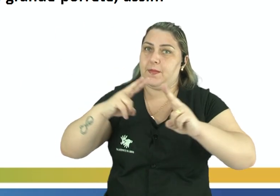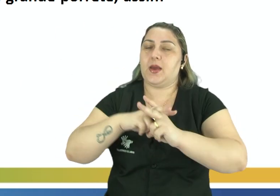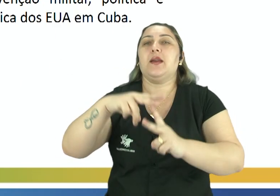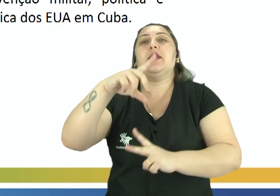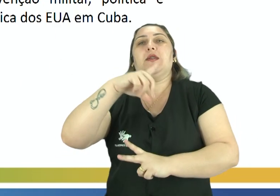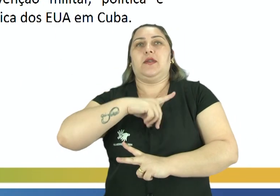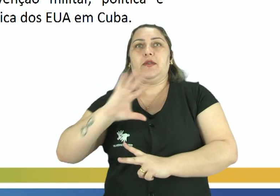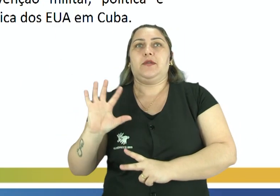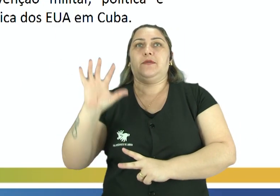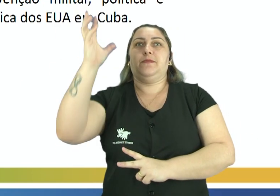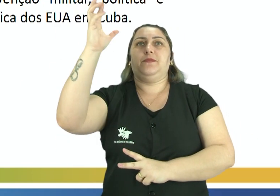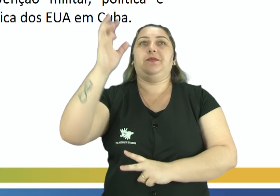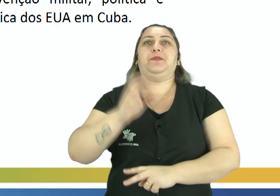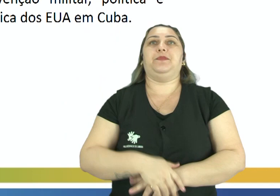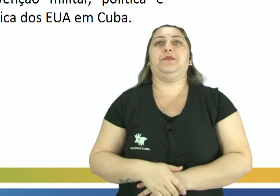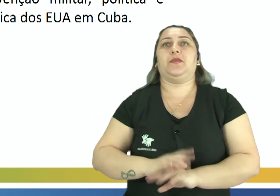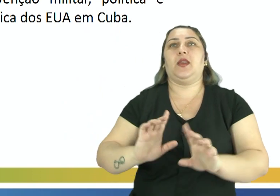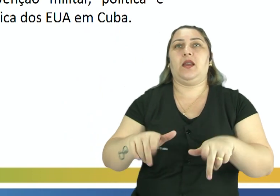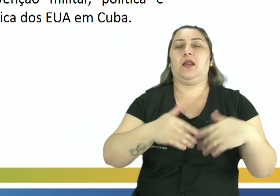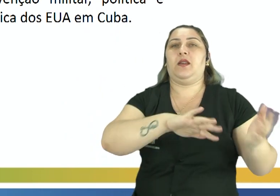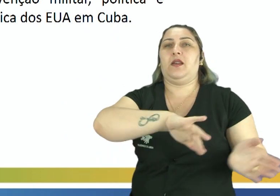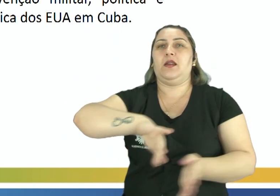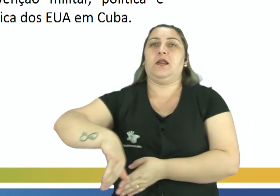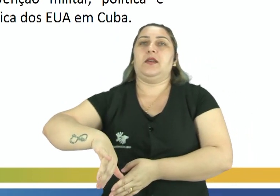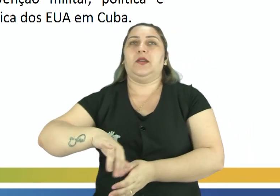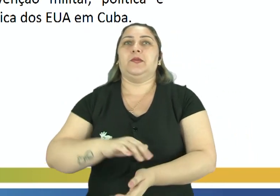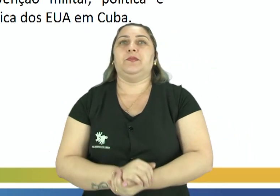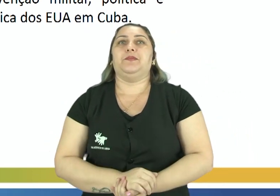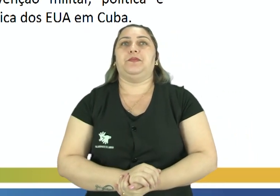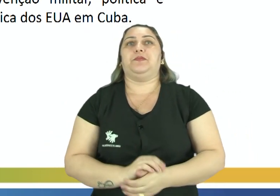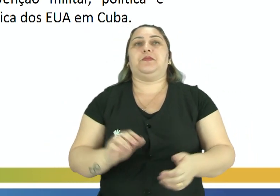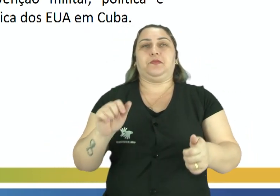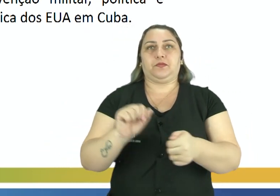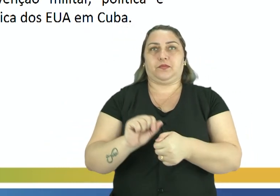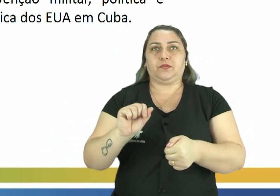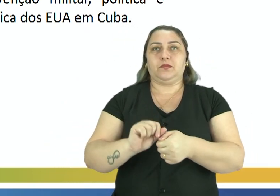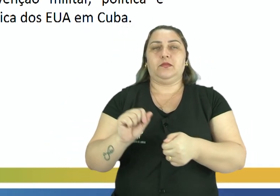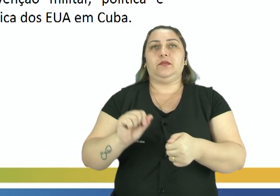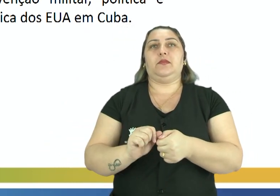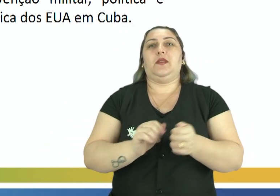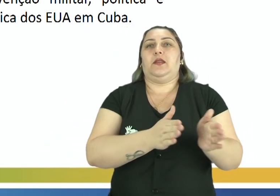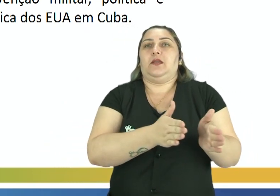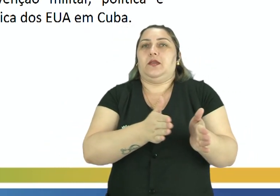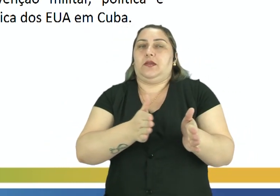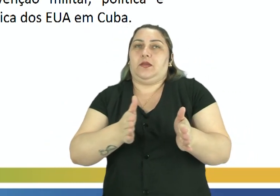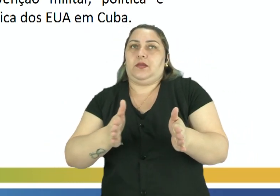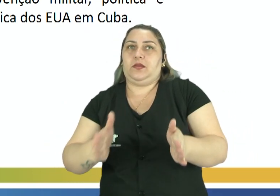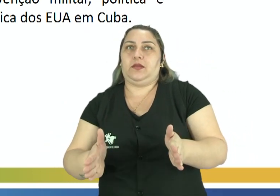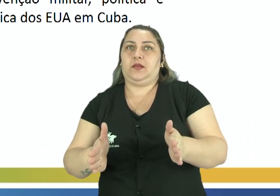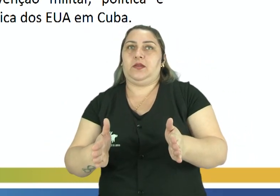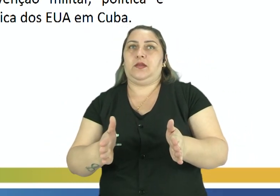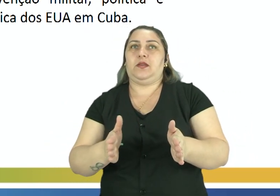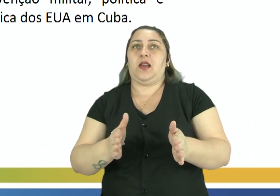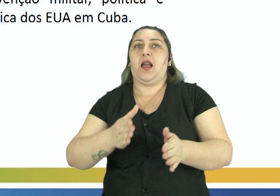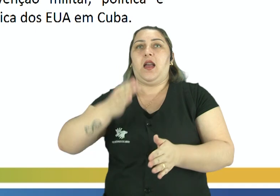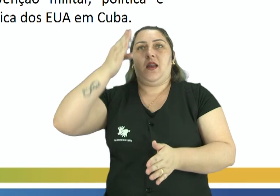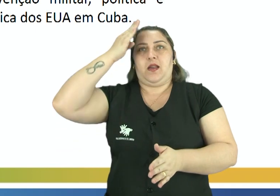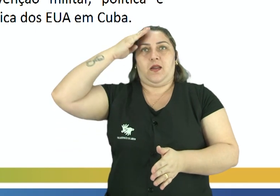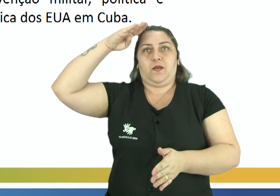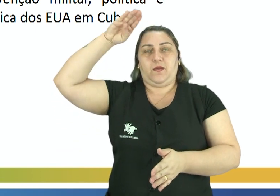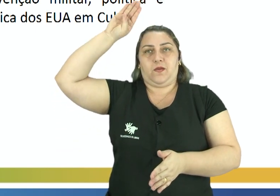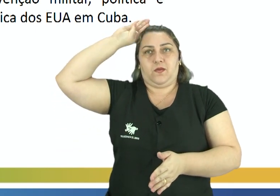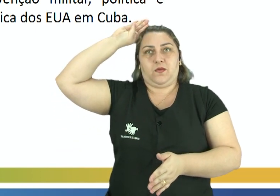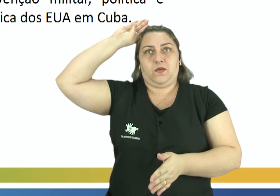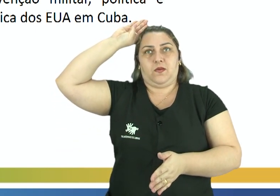alternativa. Uma outra coisa que faz parte desse período é Cuba, com